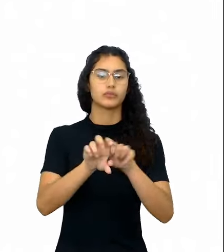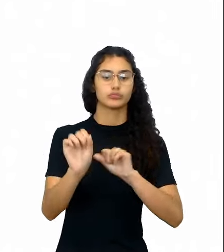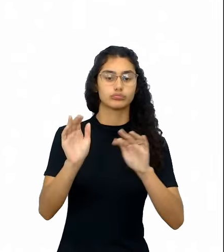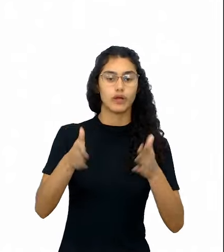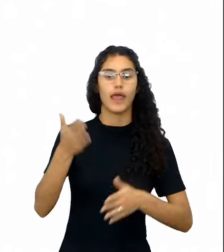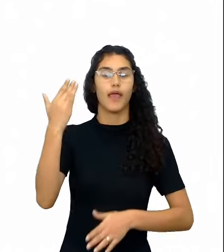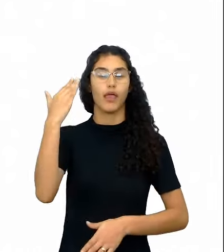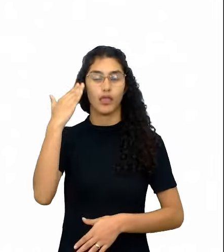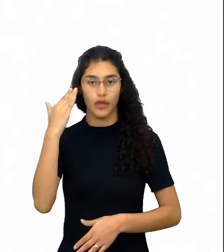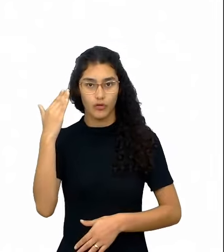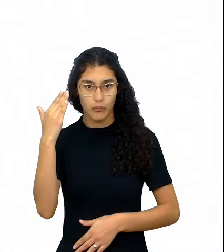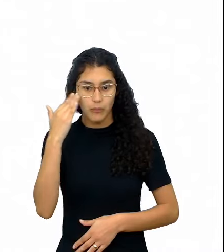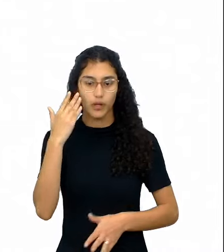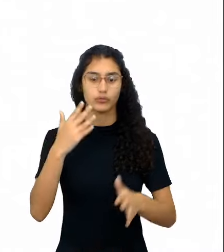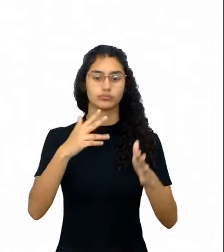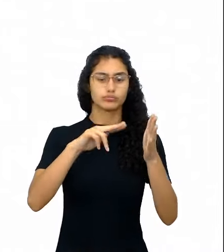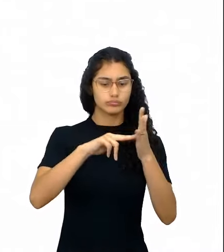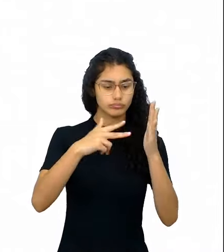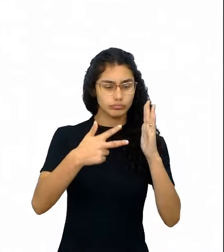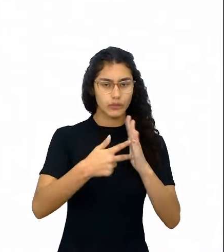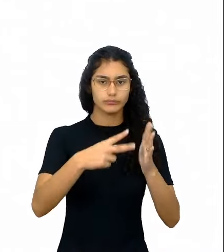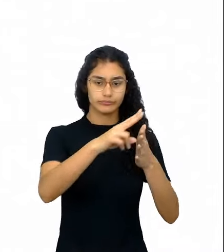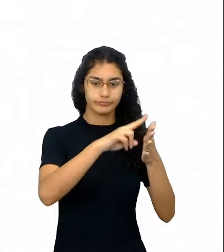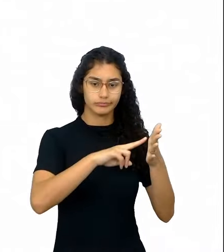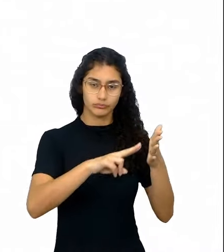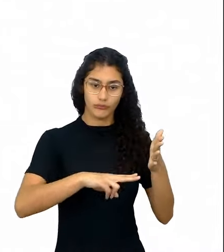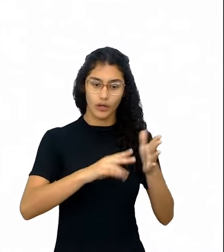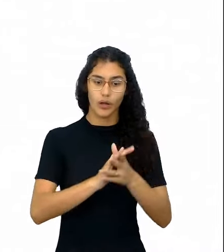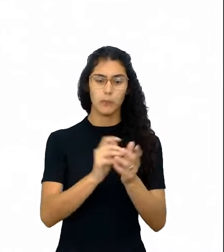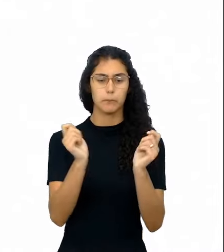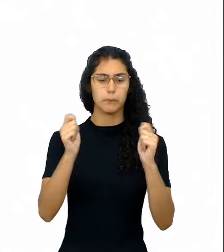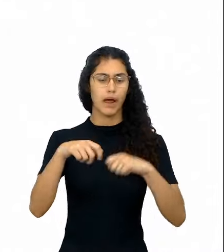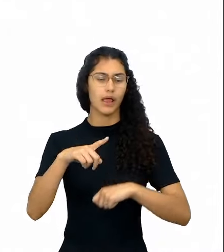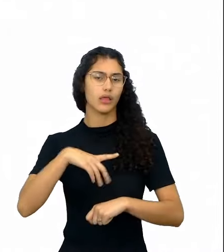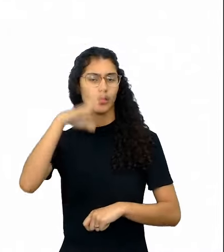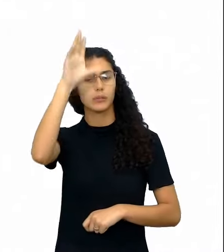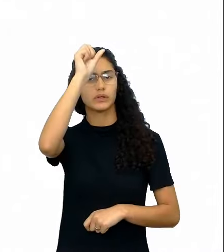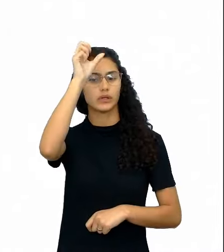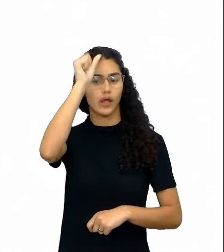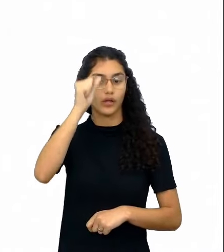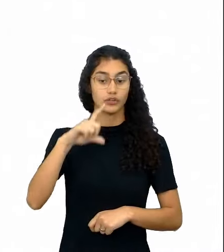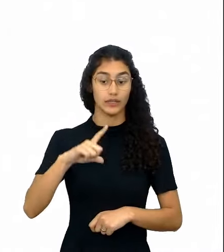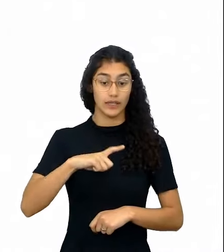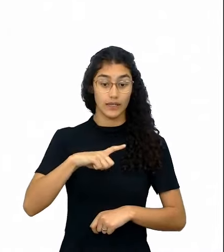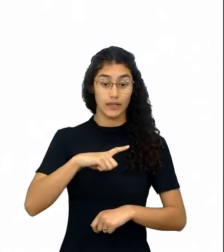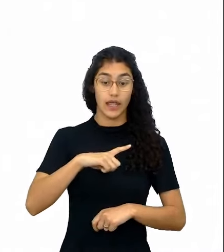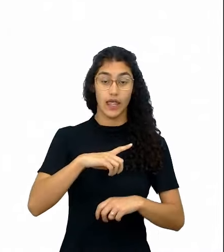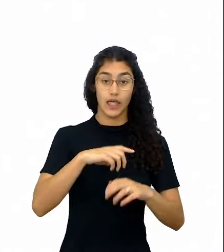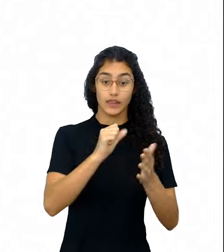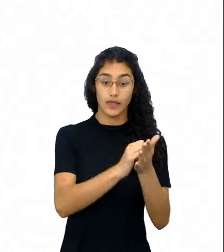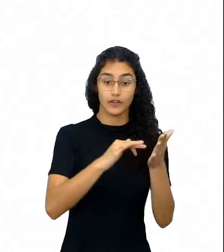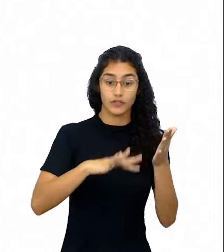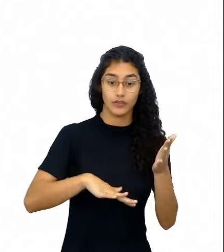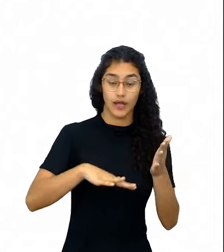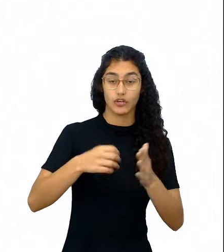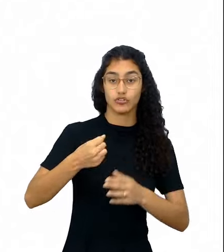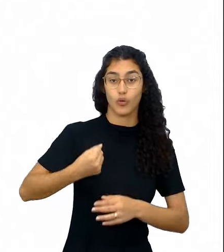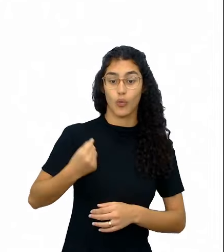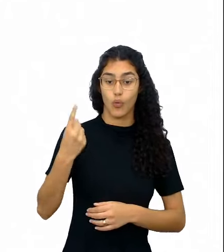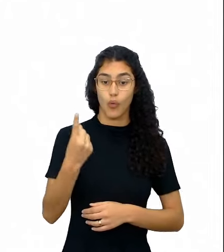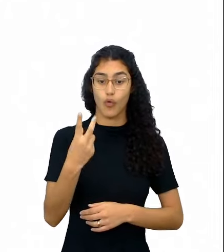é compreensão e significação leitora, possibilidades de aprendizagem a partir da SA1, volume 2